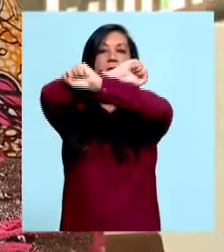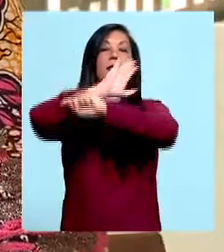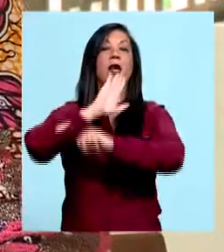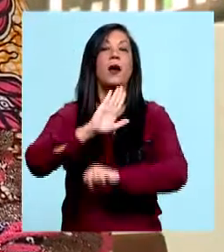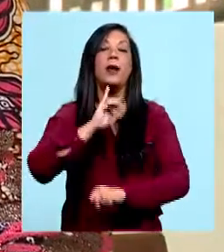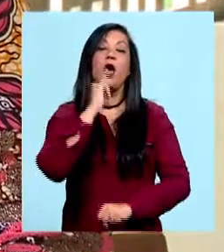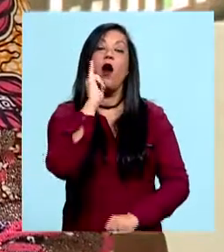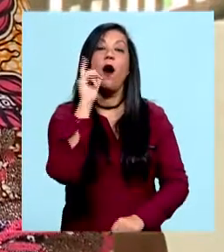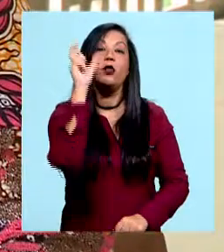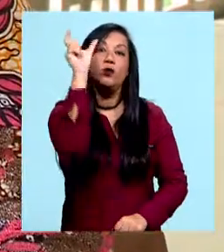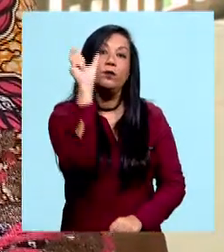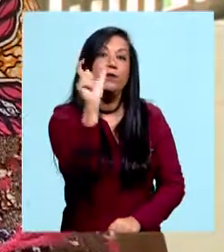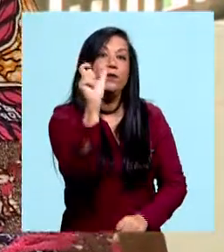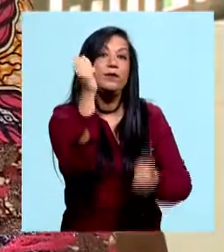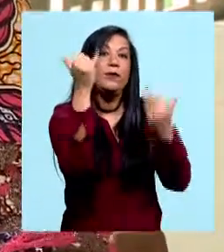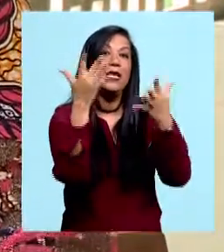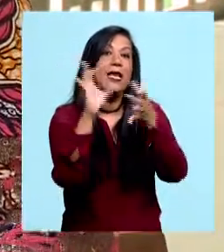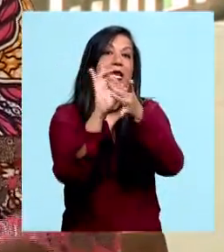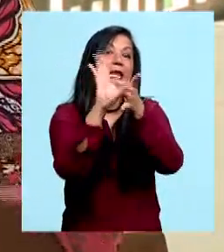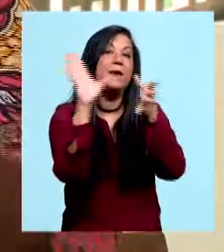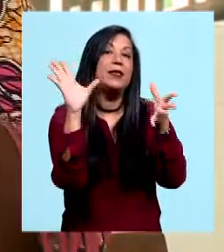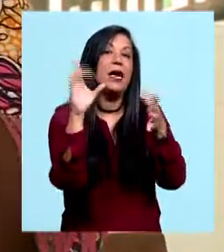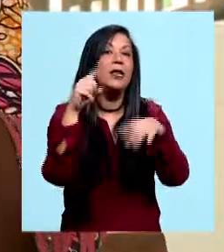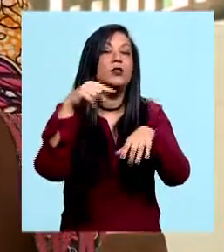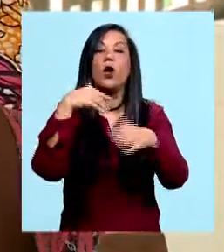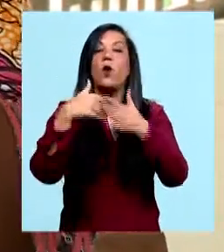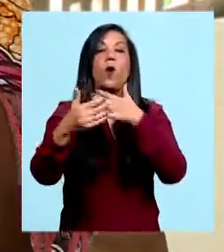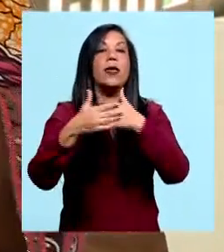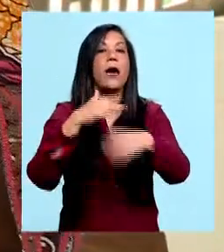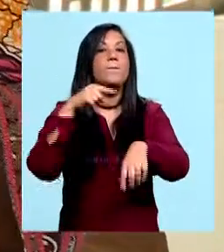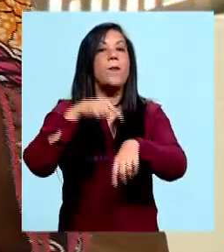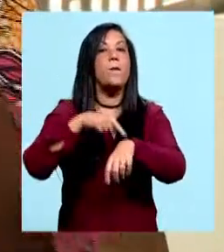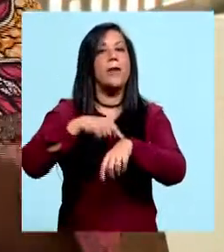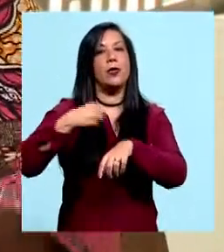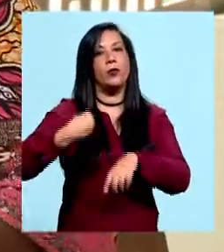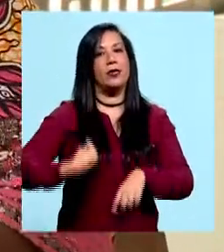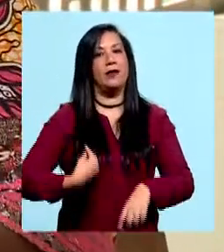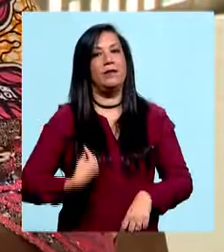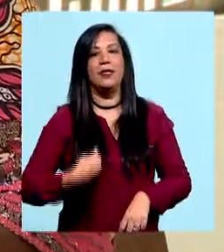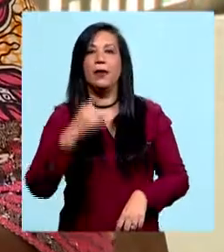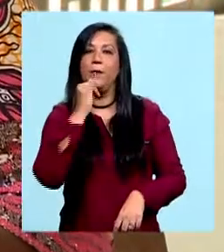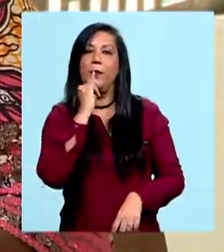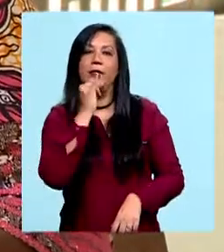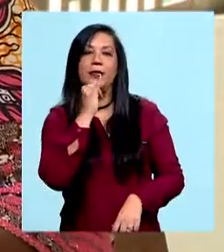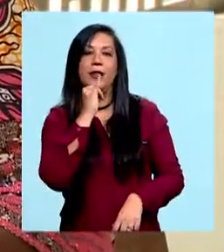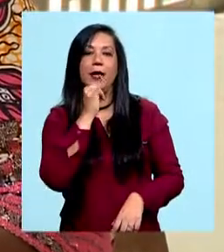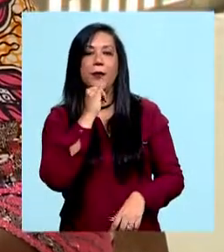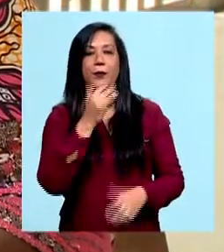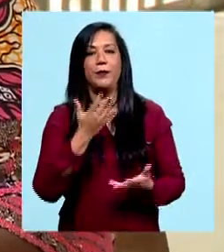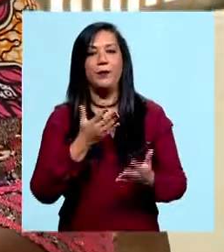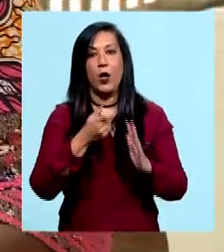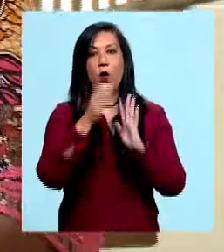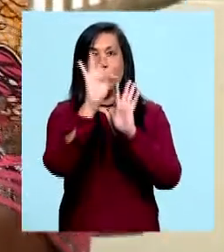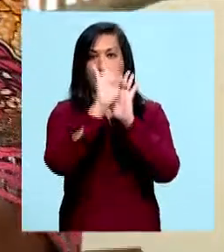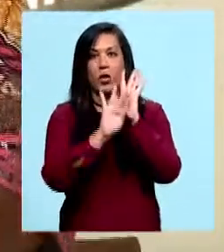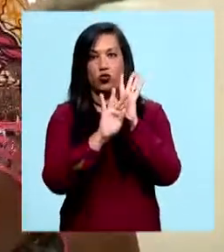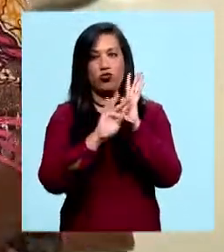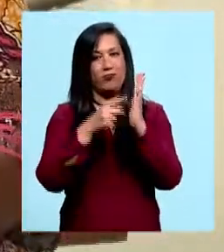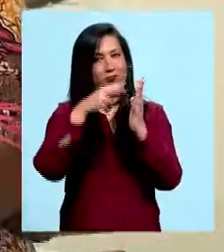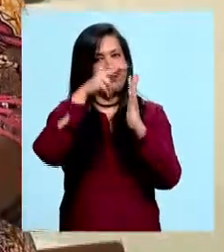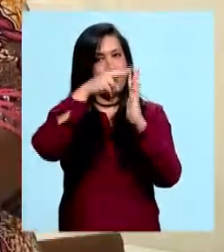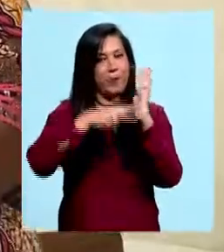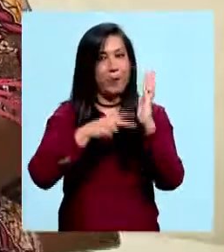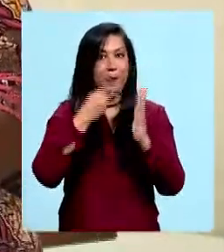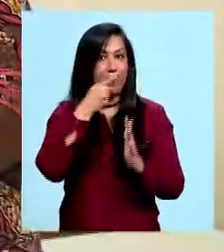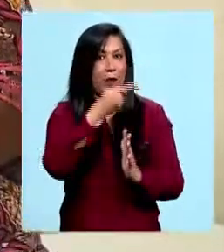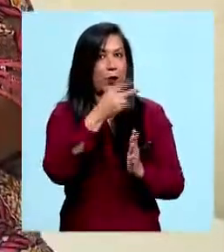de liberdade em todos os momentos da nossa vida. Por exemplo, tenho aqui um texto em que eu